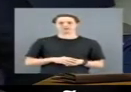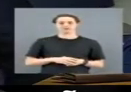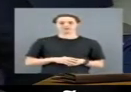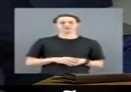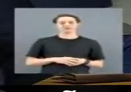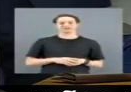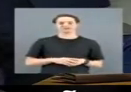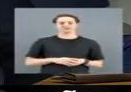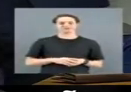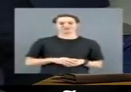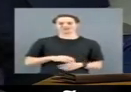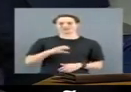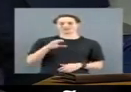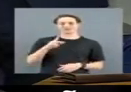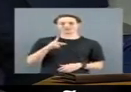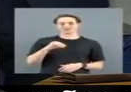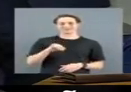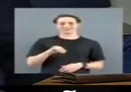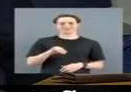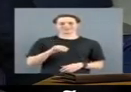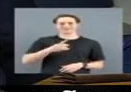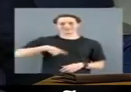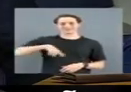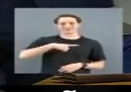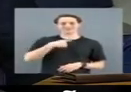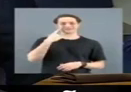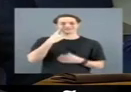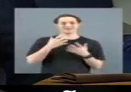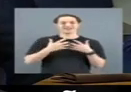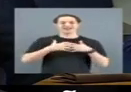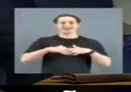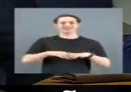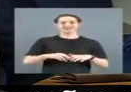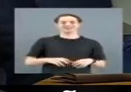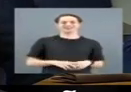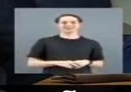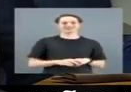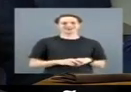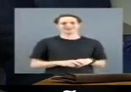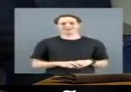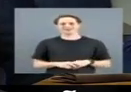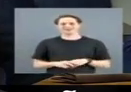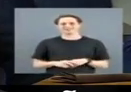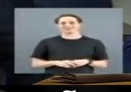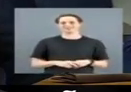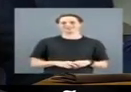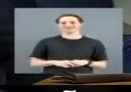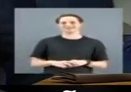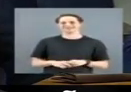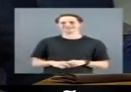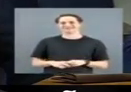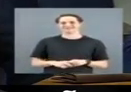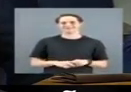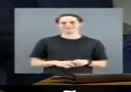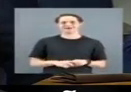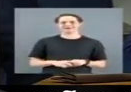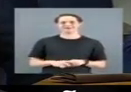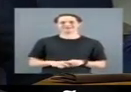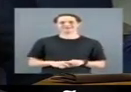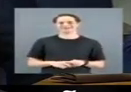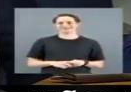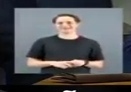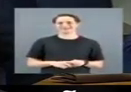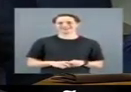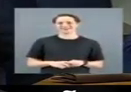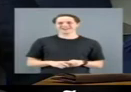a CPMI, como eu entendo, ou CPI, como quer que seja, é um instrumento da minoria,